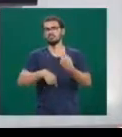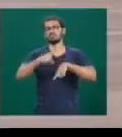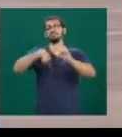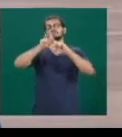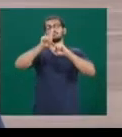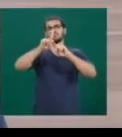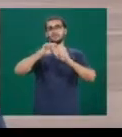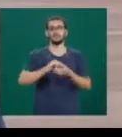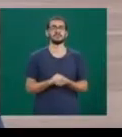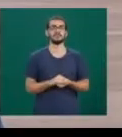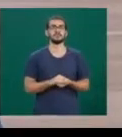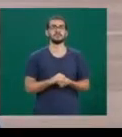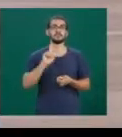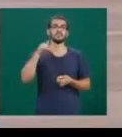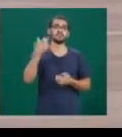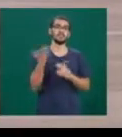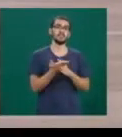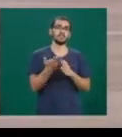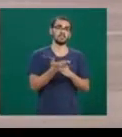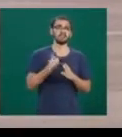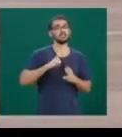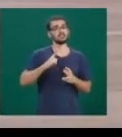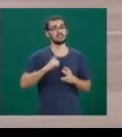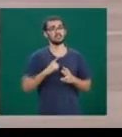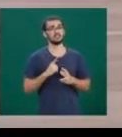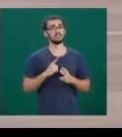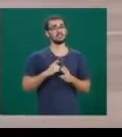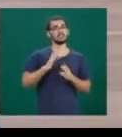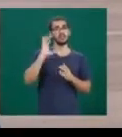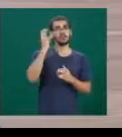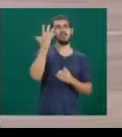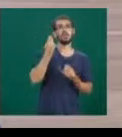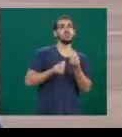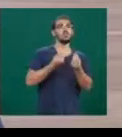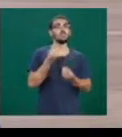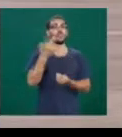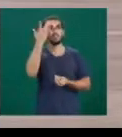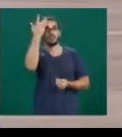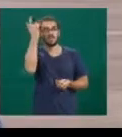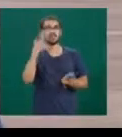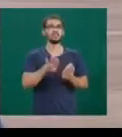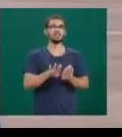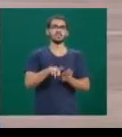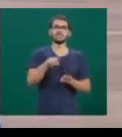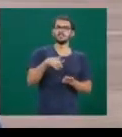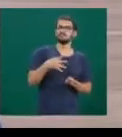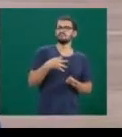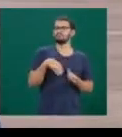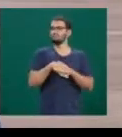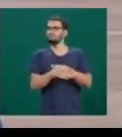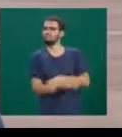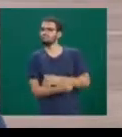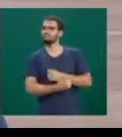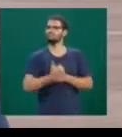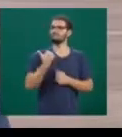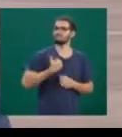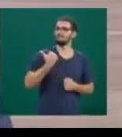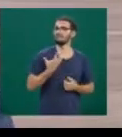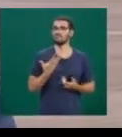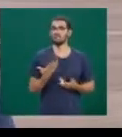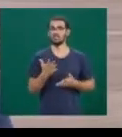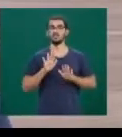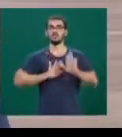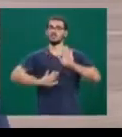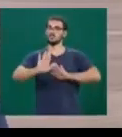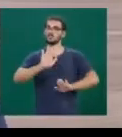estado. E depois do intervalo, tem a previsão do tempo para amanhã. E mais, você tem o hábito de pegar ou oferecer carona?